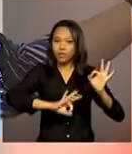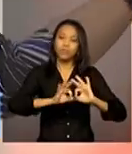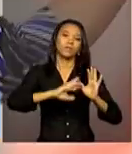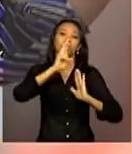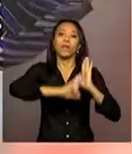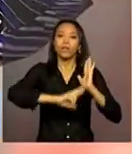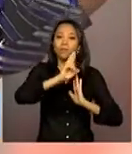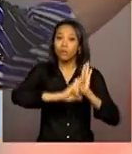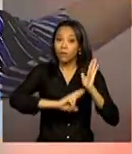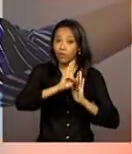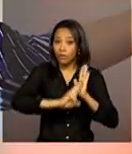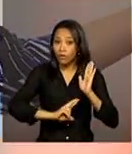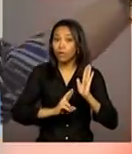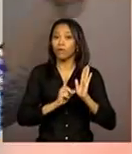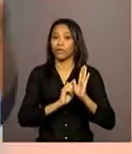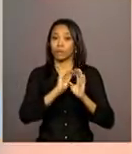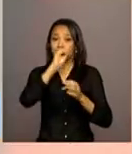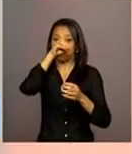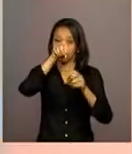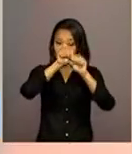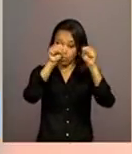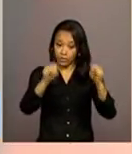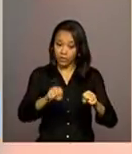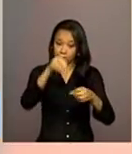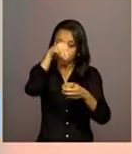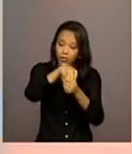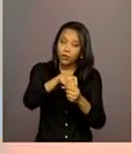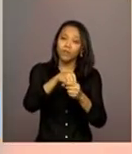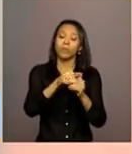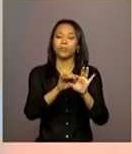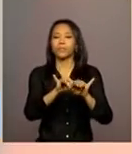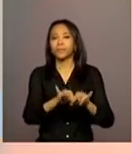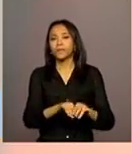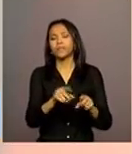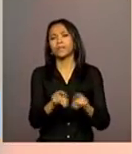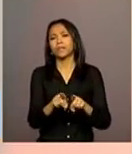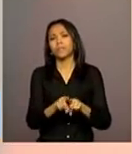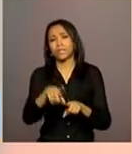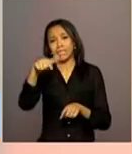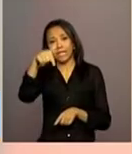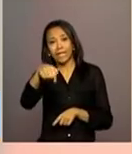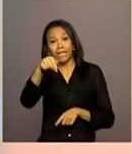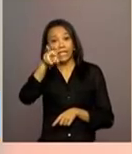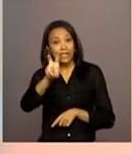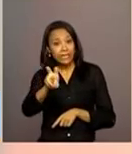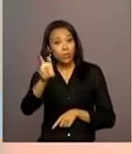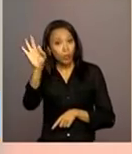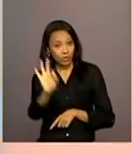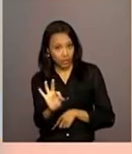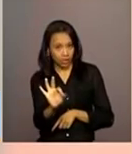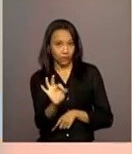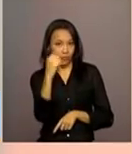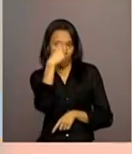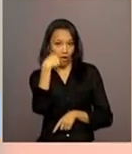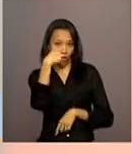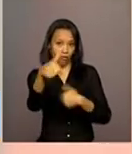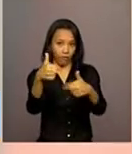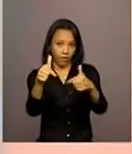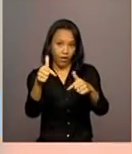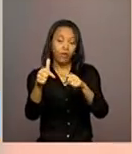sistemas é feito lá na gestão e não no CRS e se 75% de sua carga horária